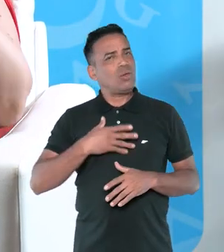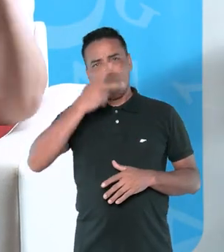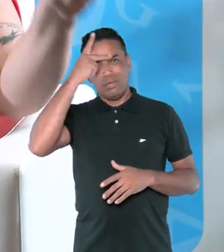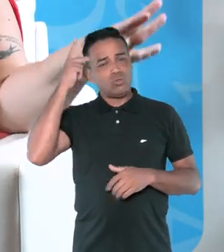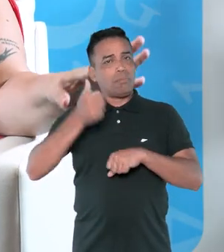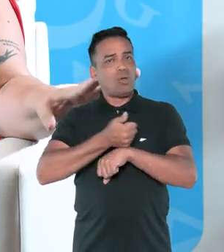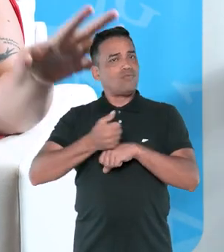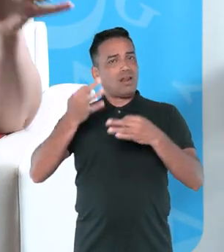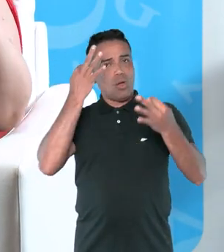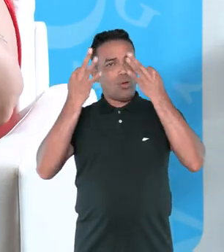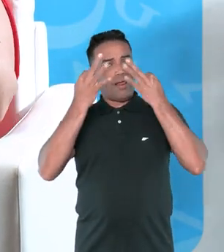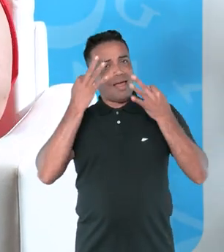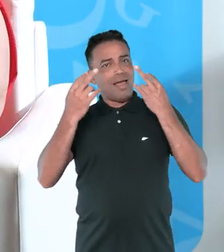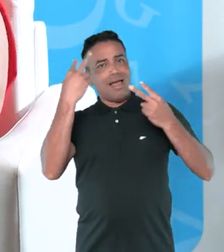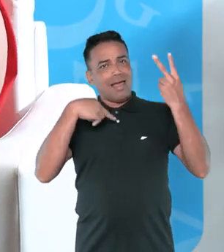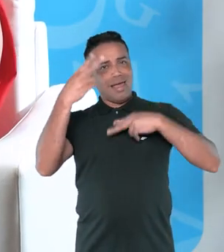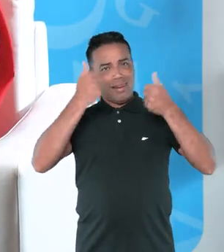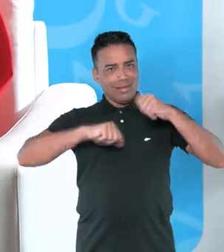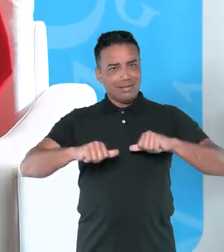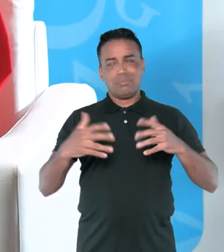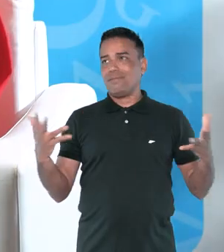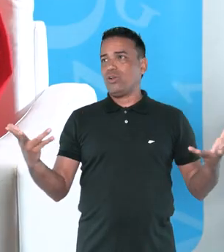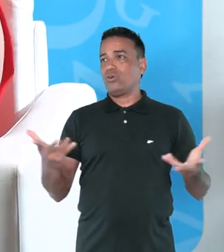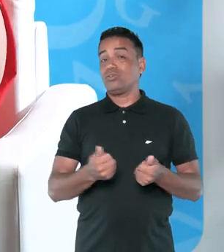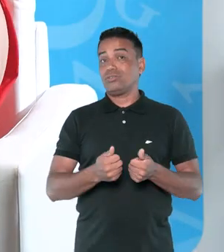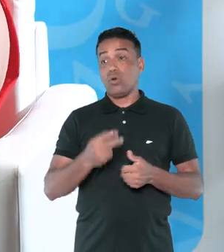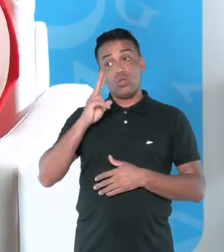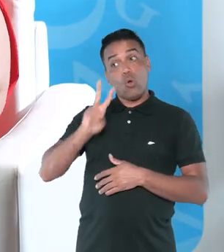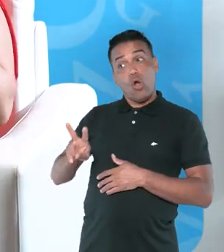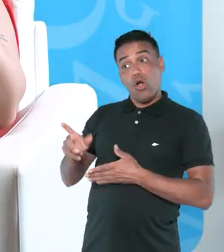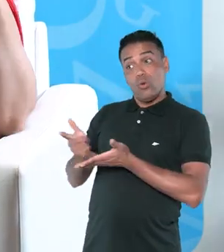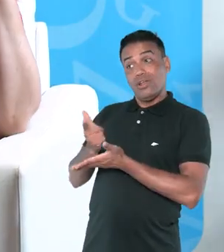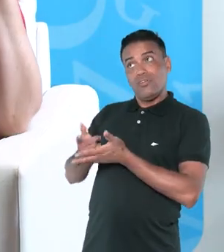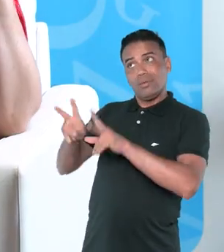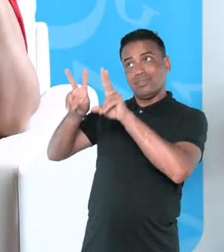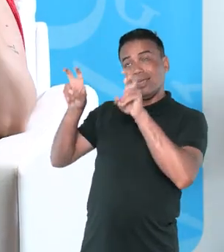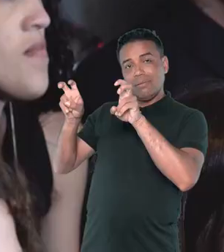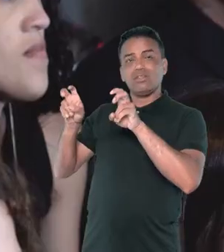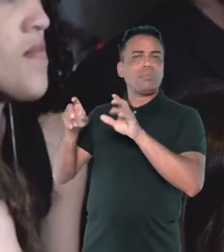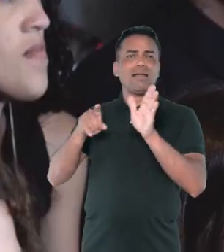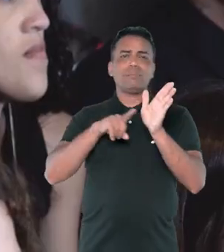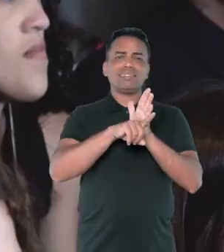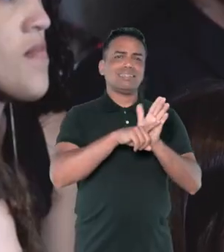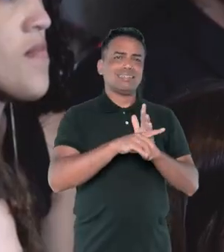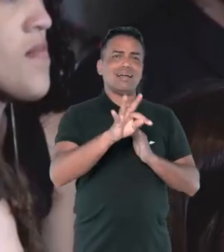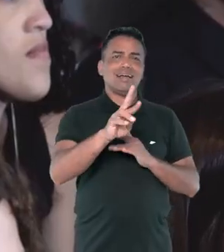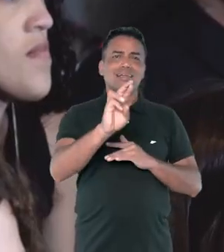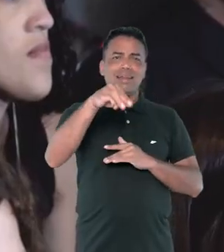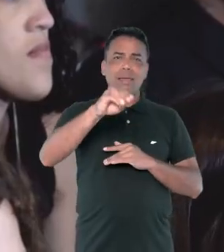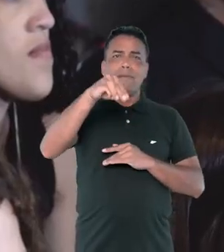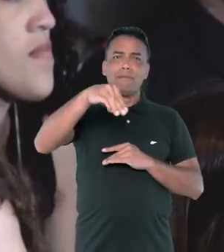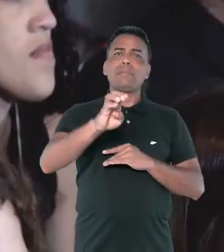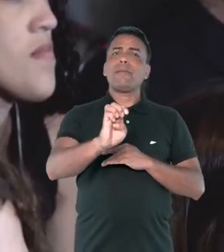maravilhosa, eu exorcizo tudo com ela. Então, quando eu olho para o livro, eu penso no tema. Para escrever sobre os Tremembés, eu fiz muita pesquisa com eles. Eu tive o apoio de